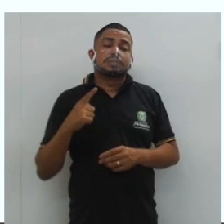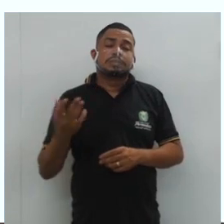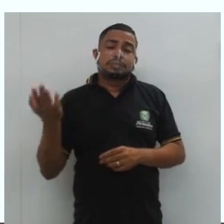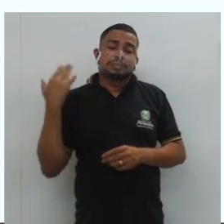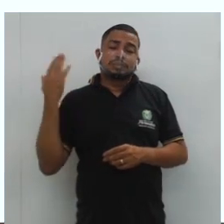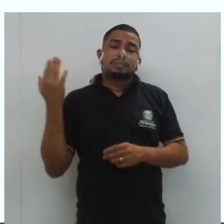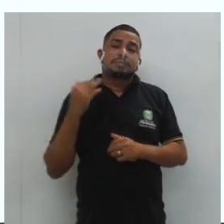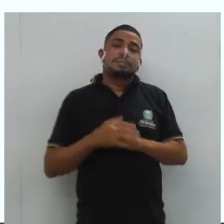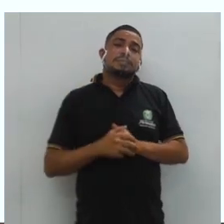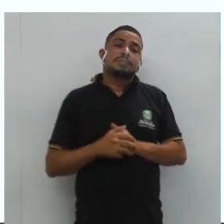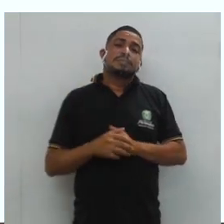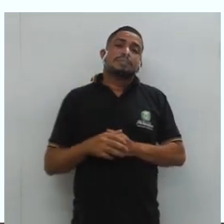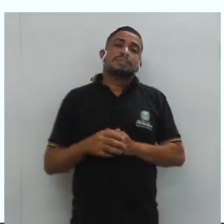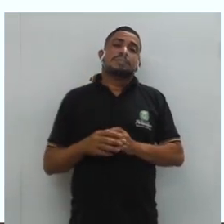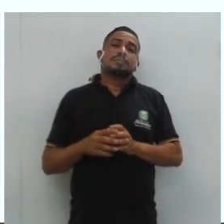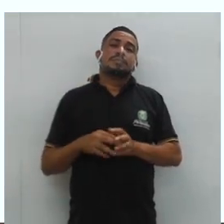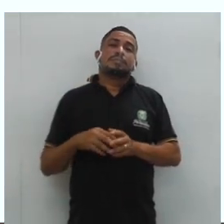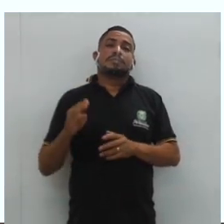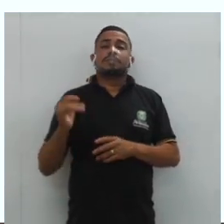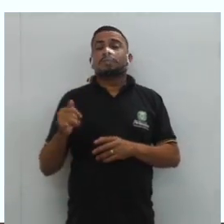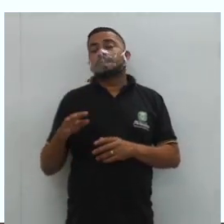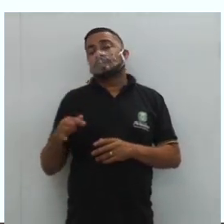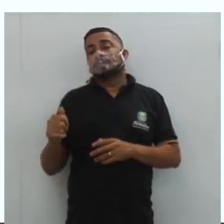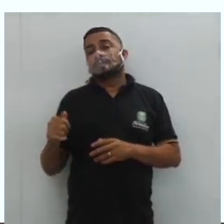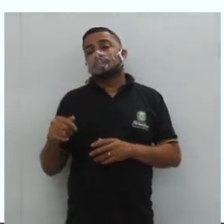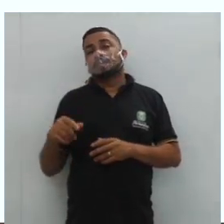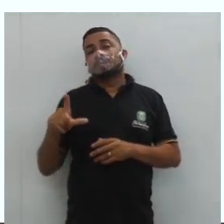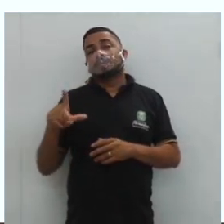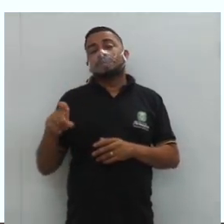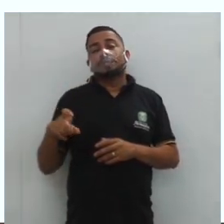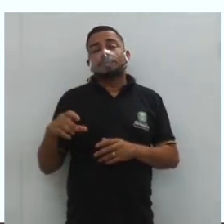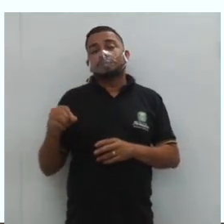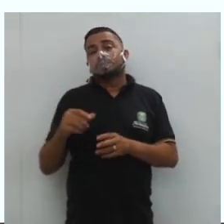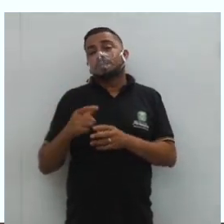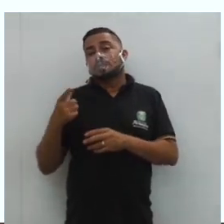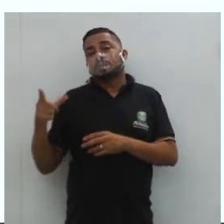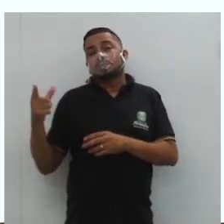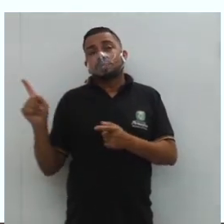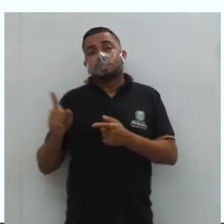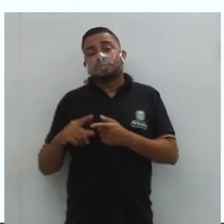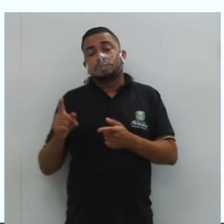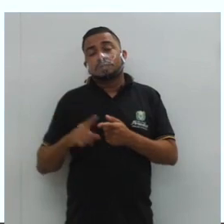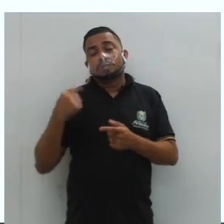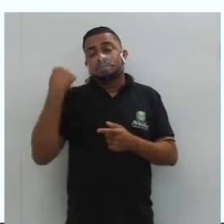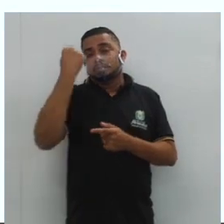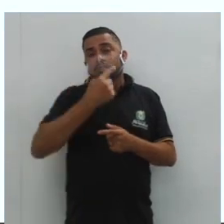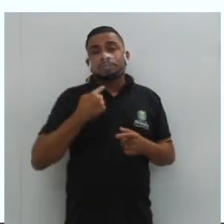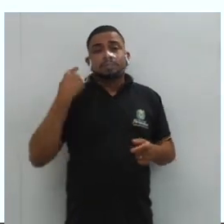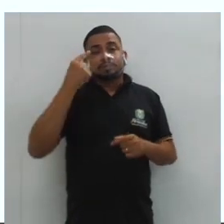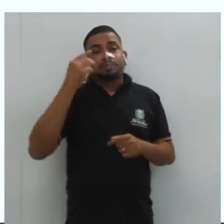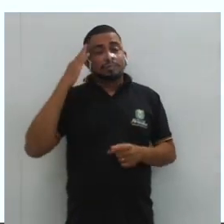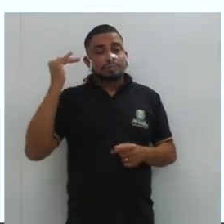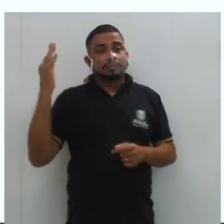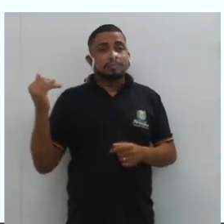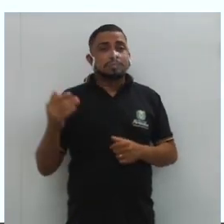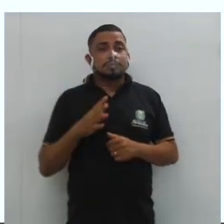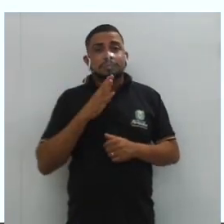produções na época. Então, como Bonequinha de Luxo e grandes outros filmes, né, que o rosto dela ficou